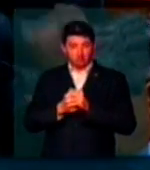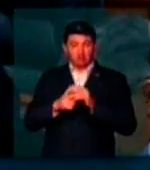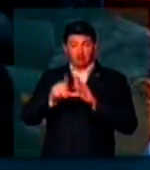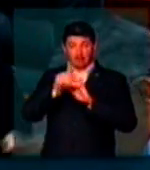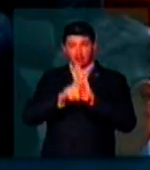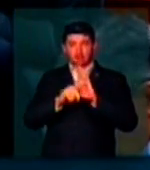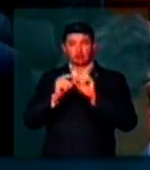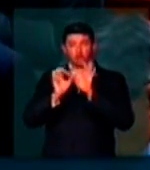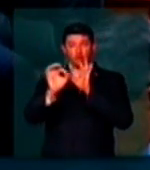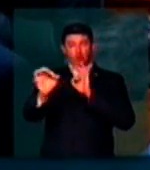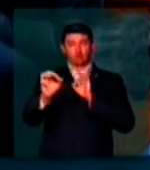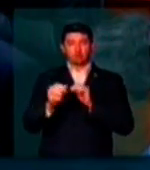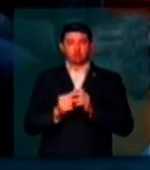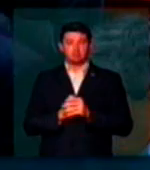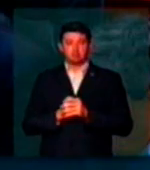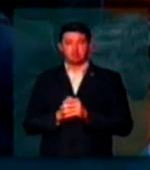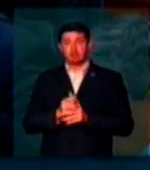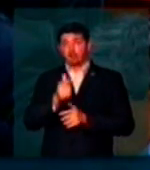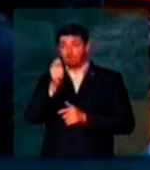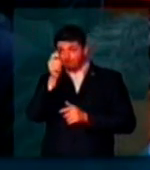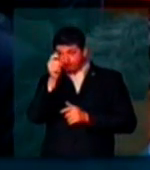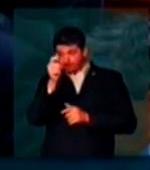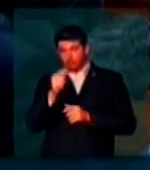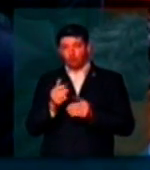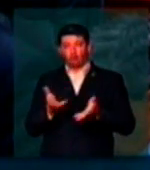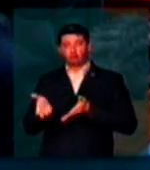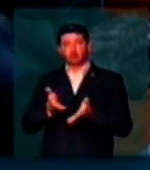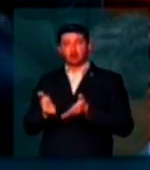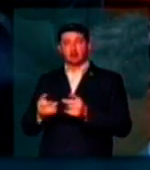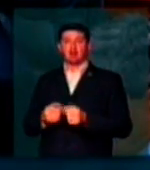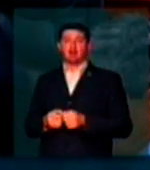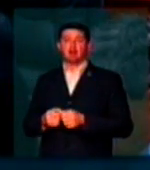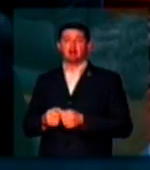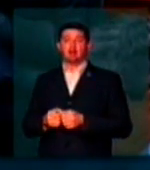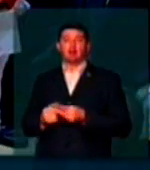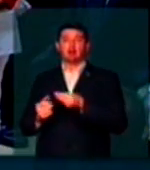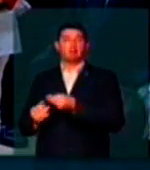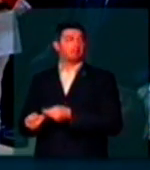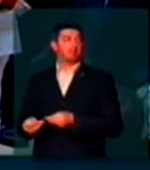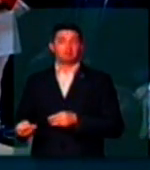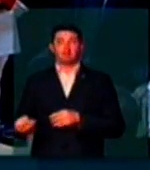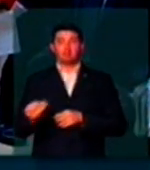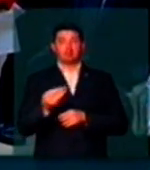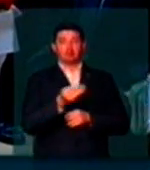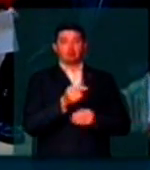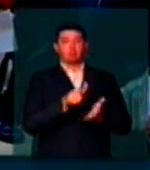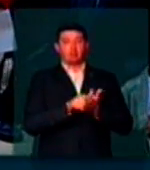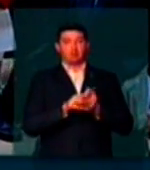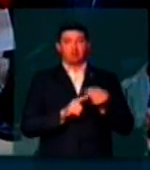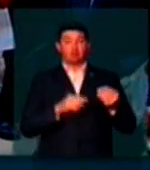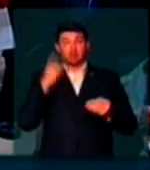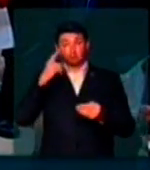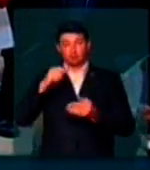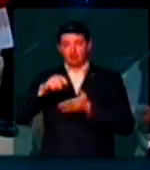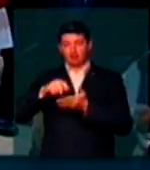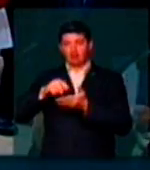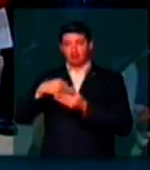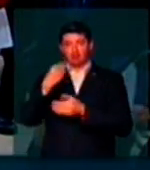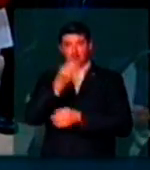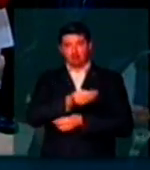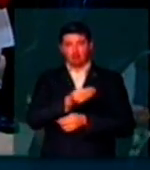lista, de longe, gravou o funcionário passando para outro a cédula que um deputado havia